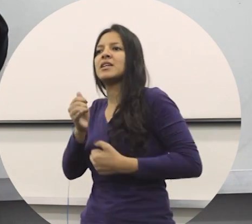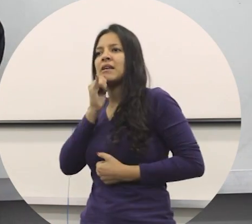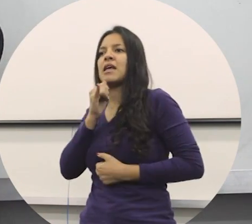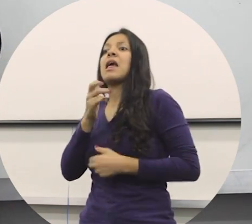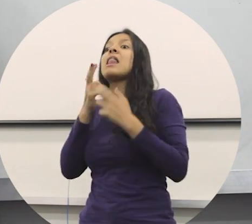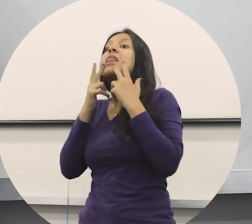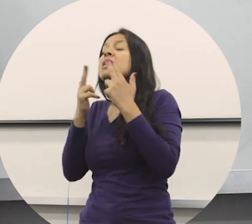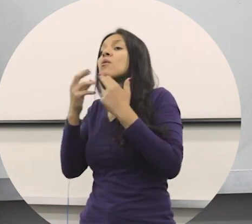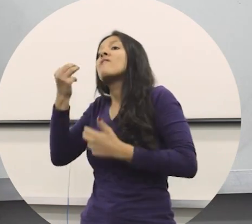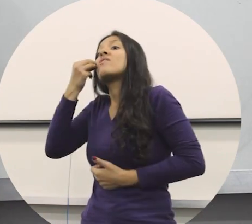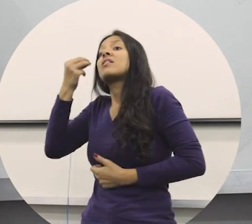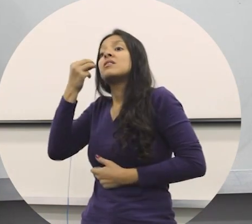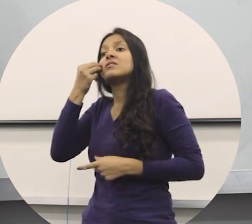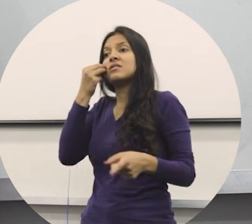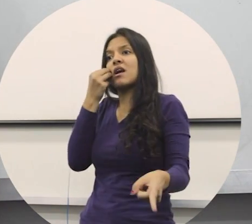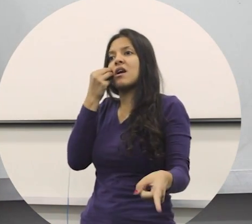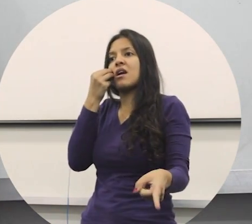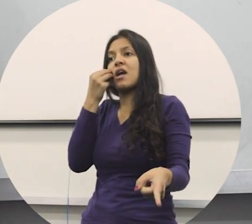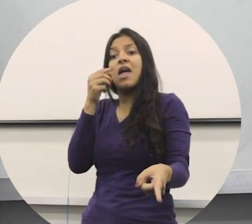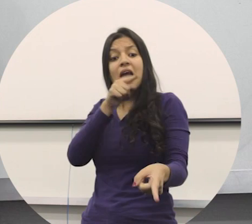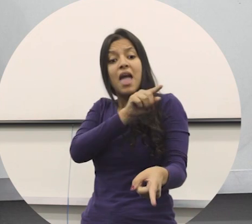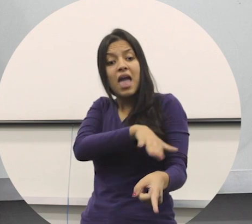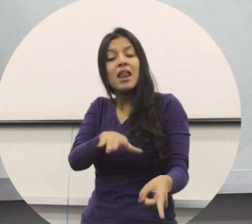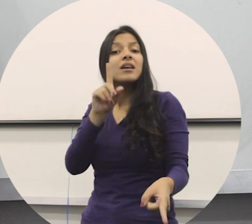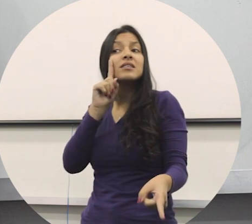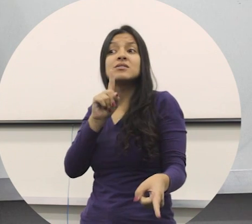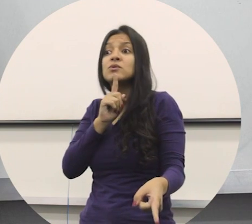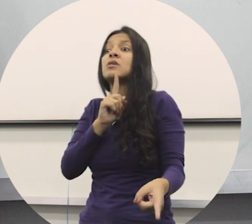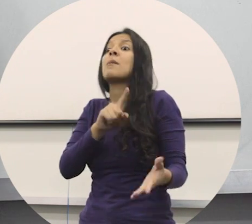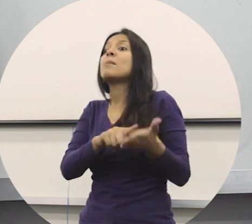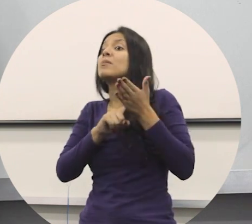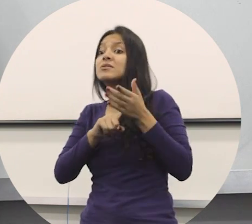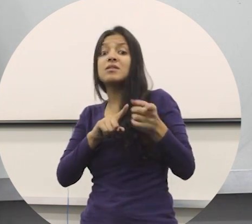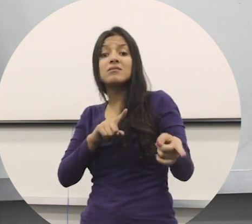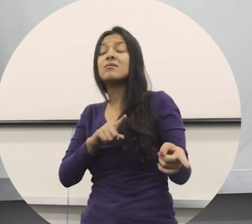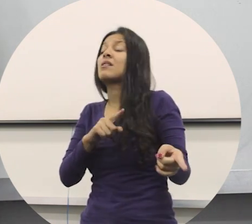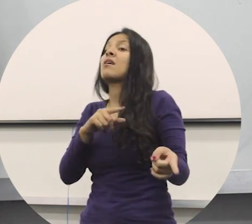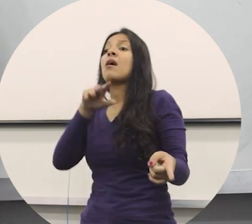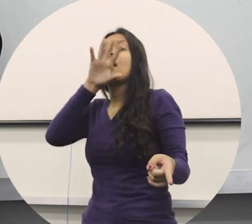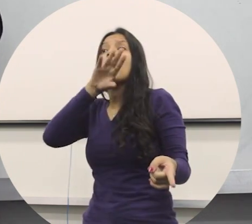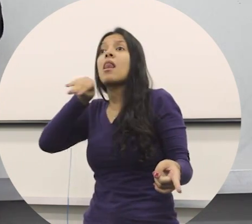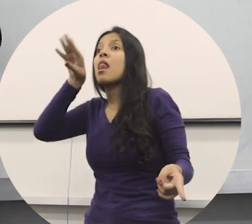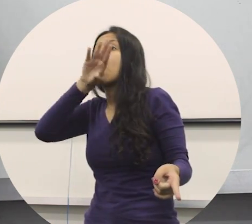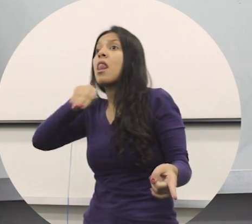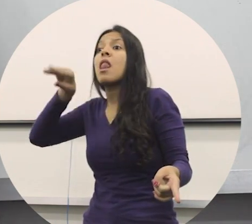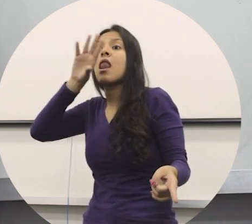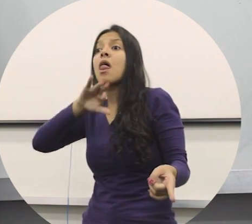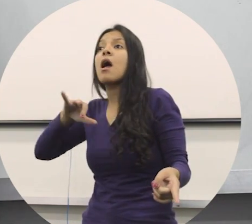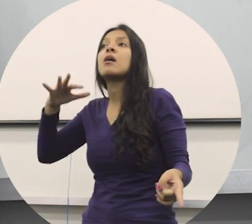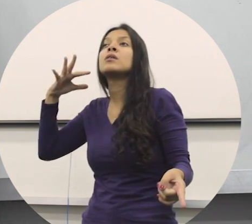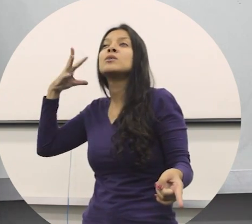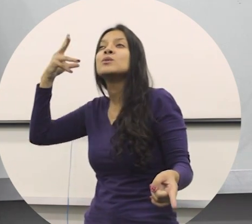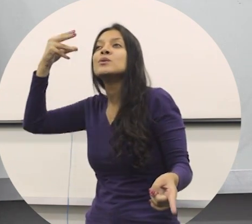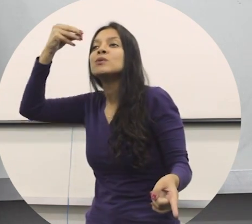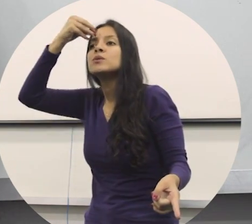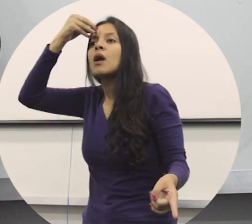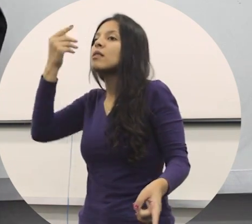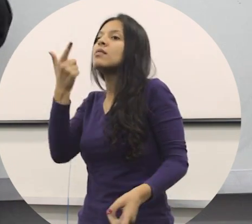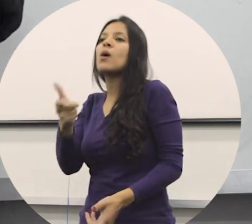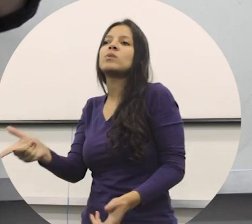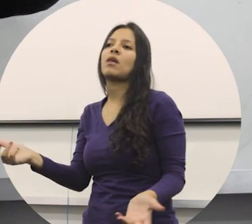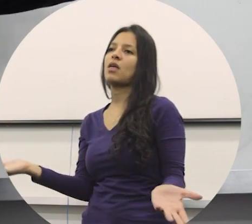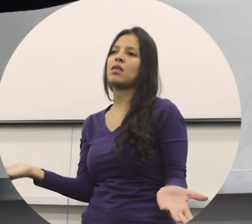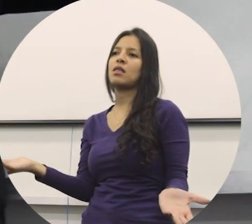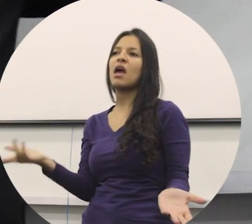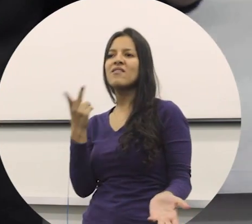testar a língua, elas estão mostrando que não tem competência naquela língua. Então, não dá para você falar que ela é oralizada.